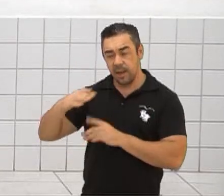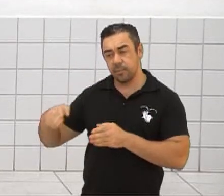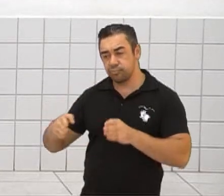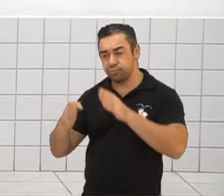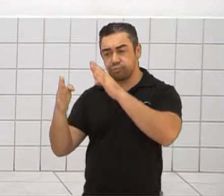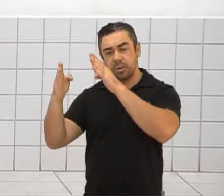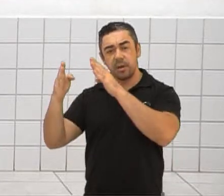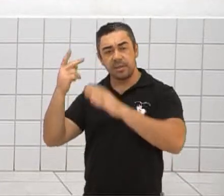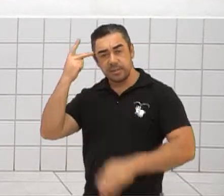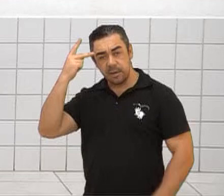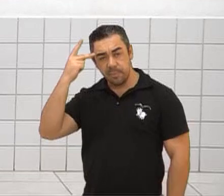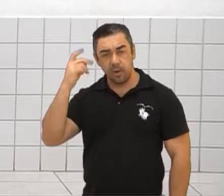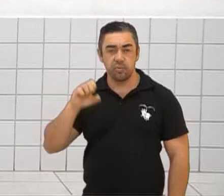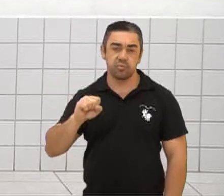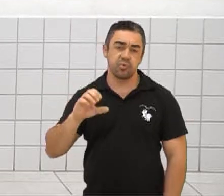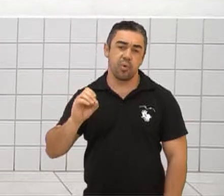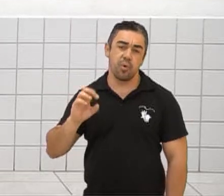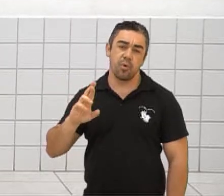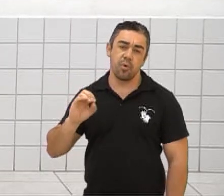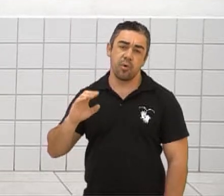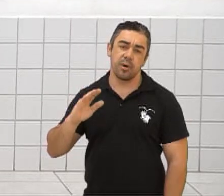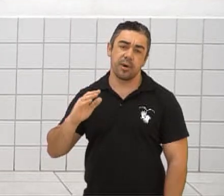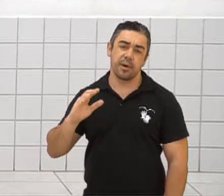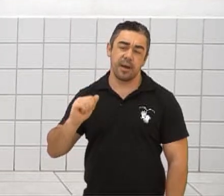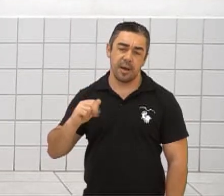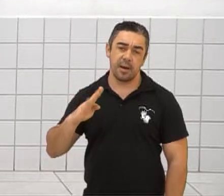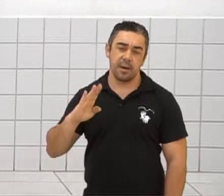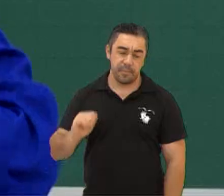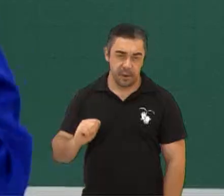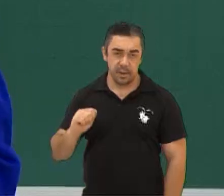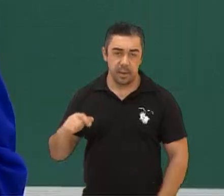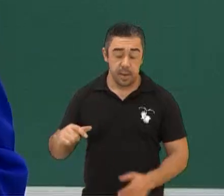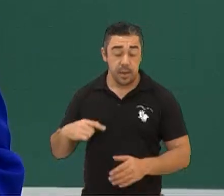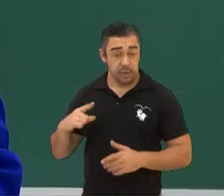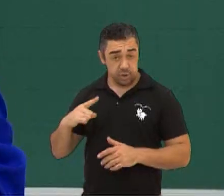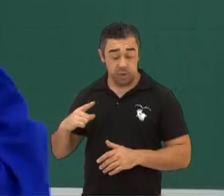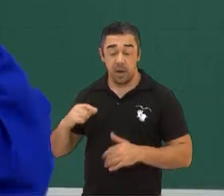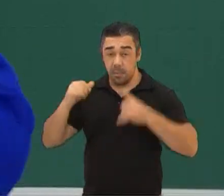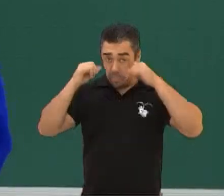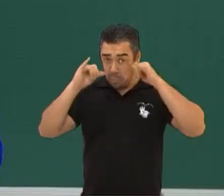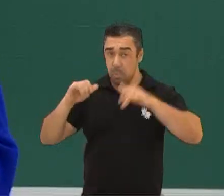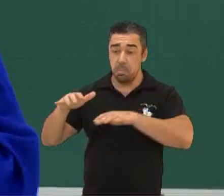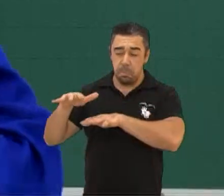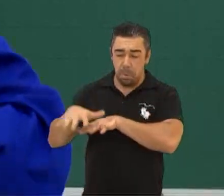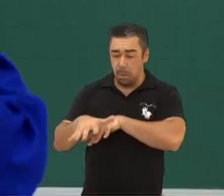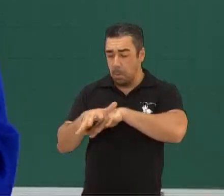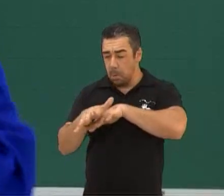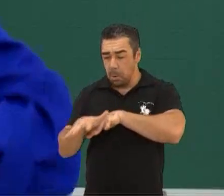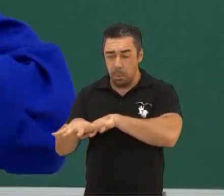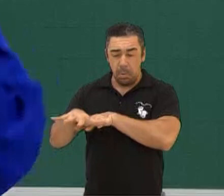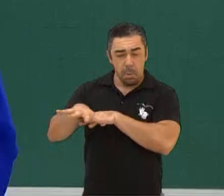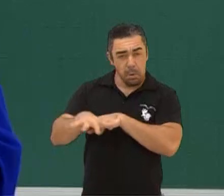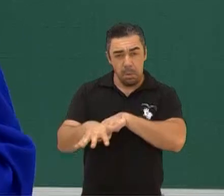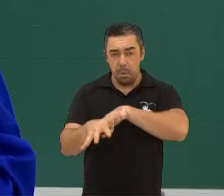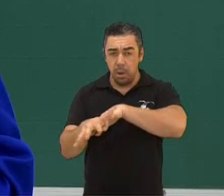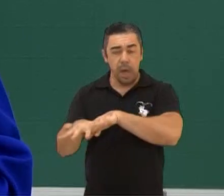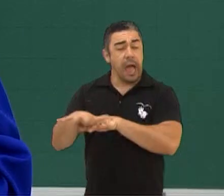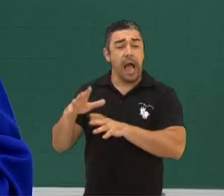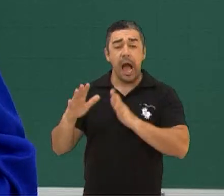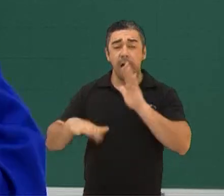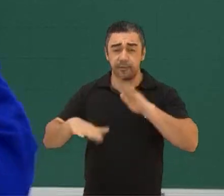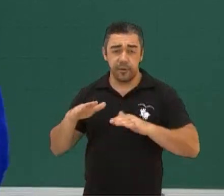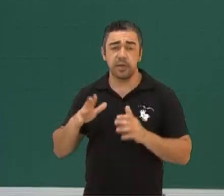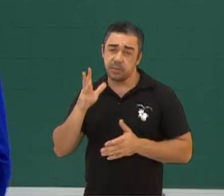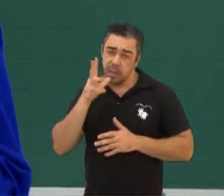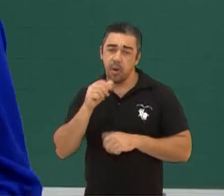Sorocaba. Esses lugares, eles passavam, mas como o rebanho era muito grande, muitas vezes eles tinham que permanecer